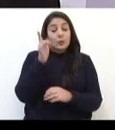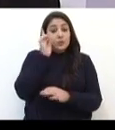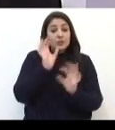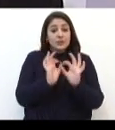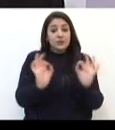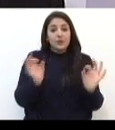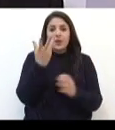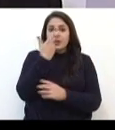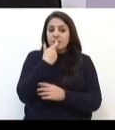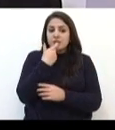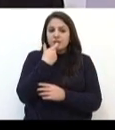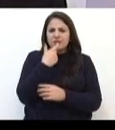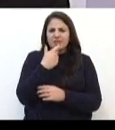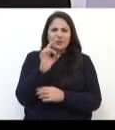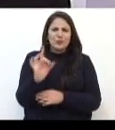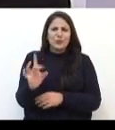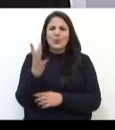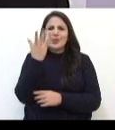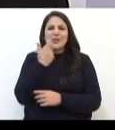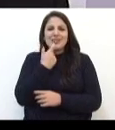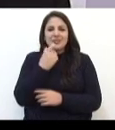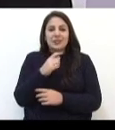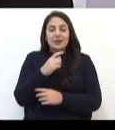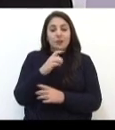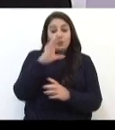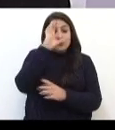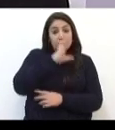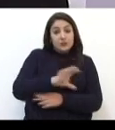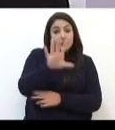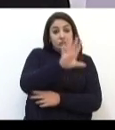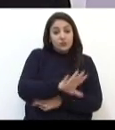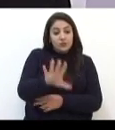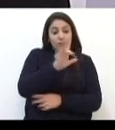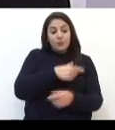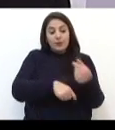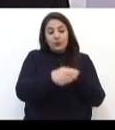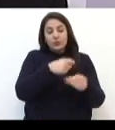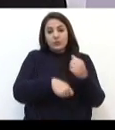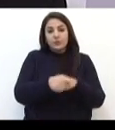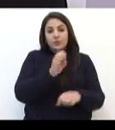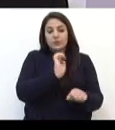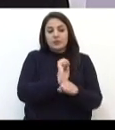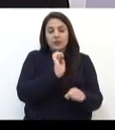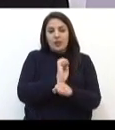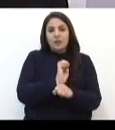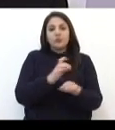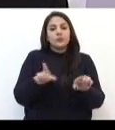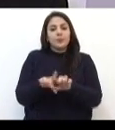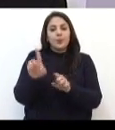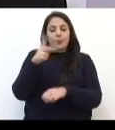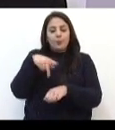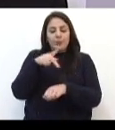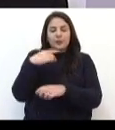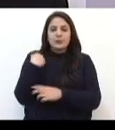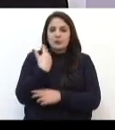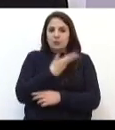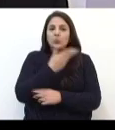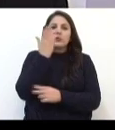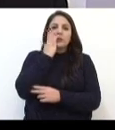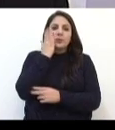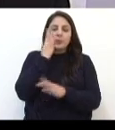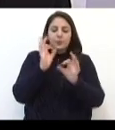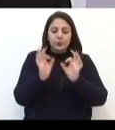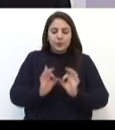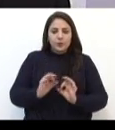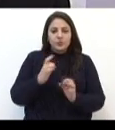as crianças, o cidadão em geral, para economizar para o Estado num todo, para o país num todo, porque nós sabemos que esse é um projeto